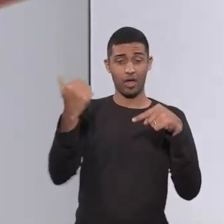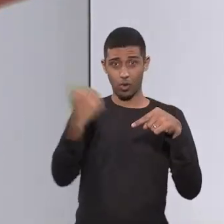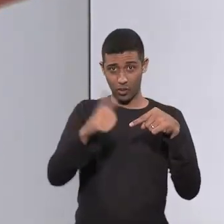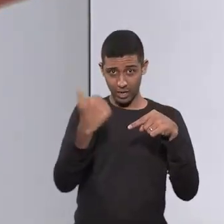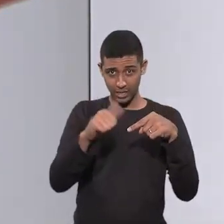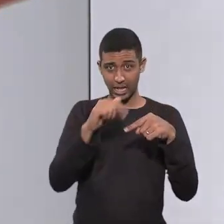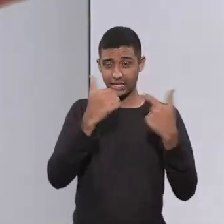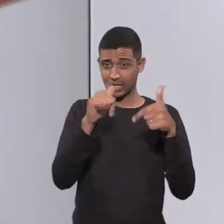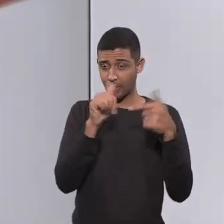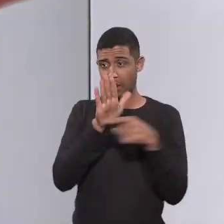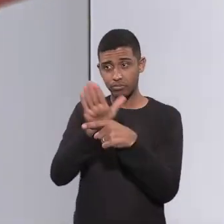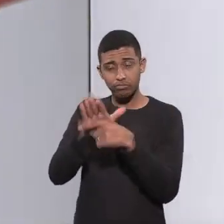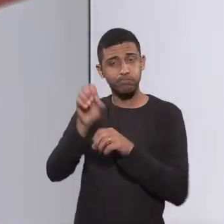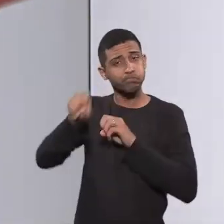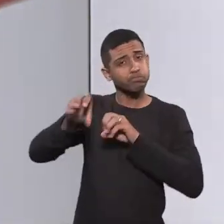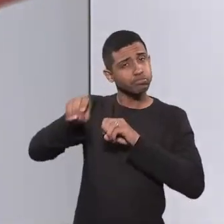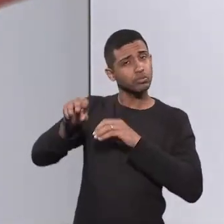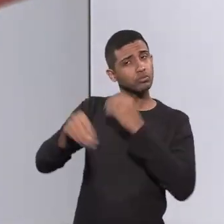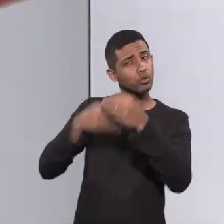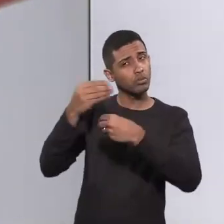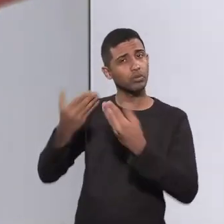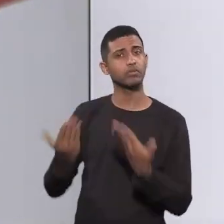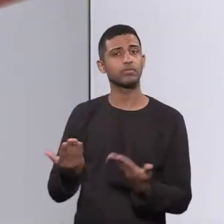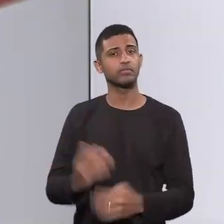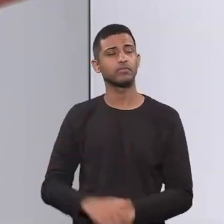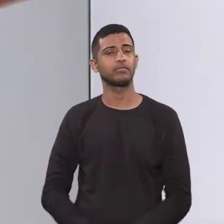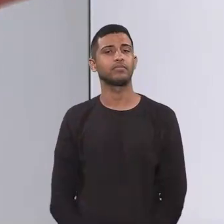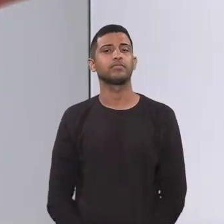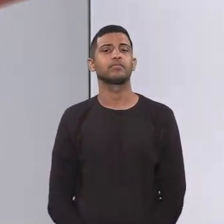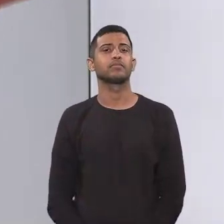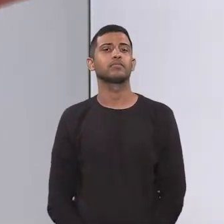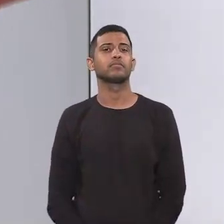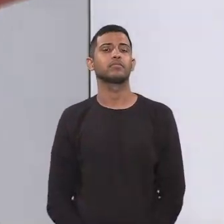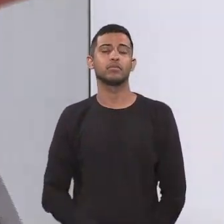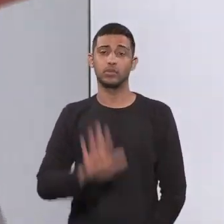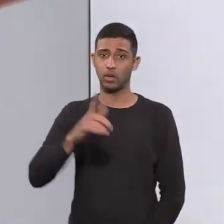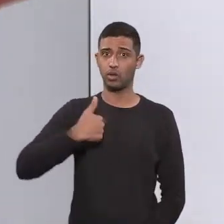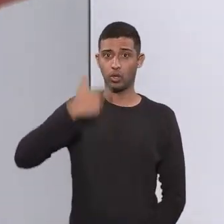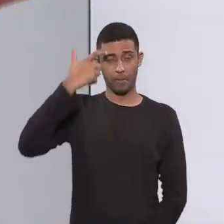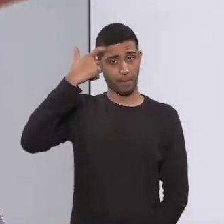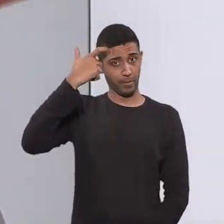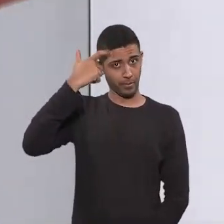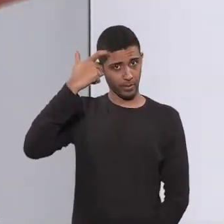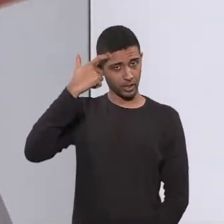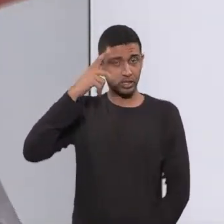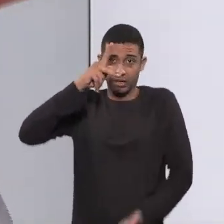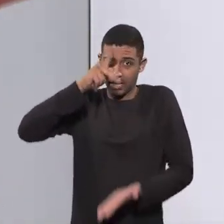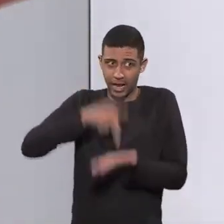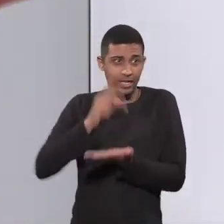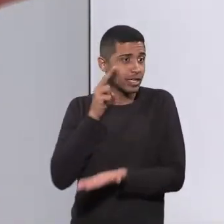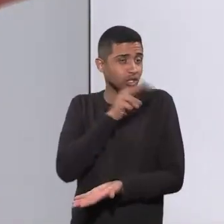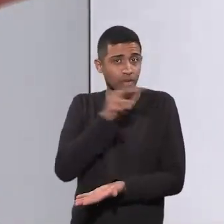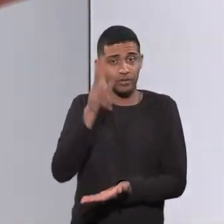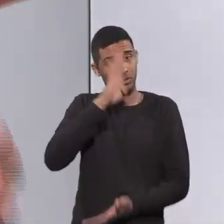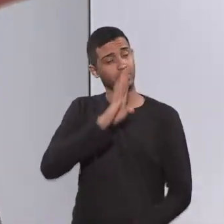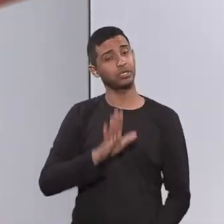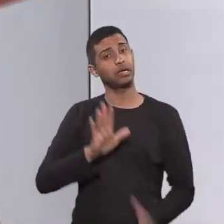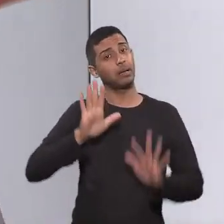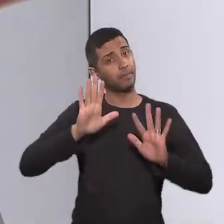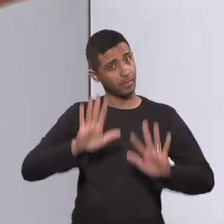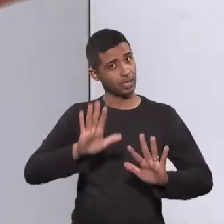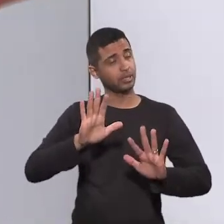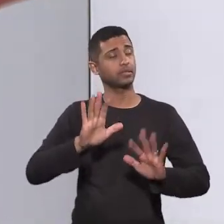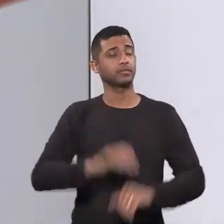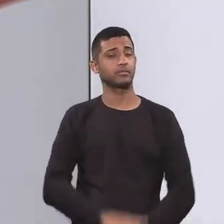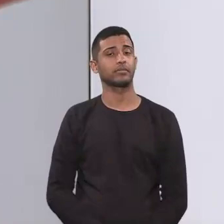na oferta do trabalho educacional, na realização do trabalho educacional. Então, assim, eu estou pensando pragmaticamente, pensando na realidade brasileira.